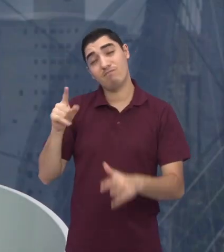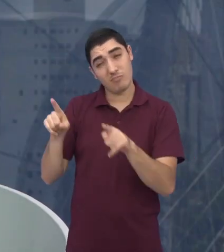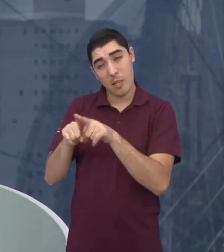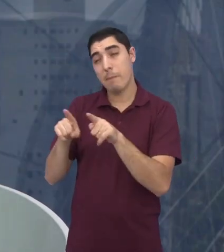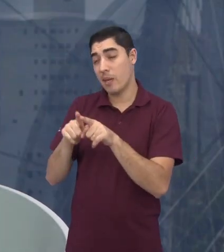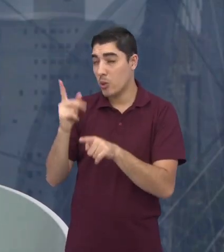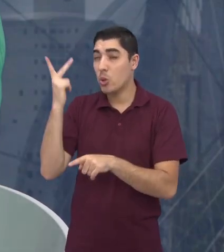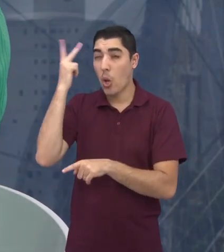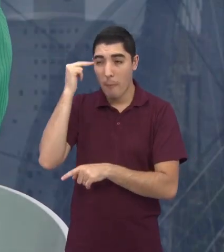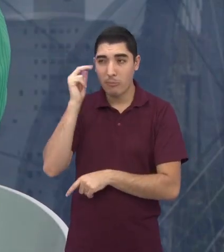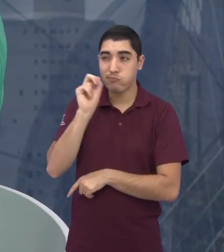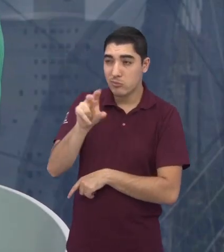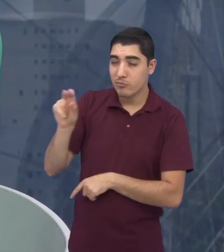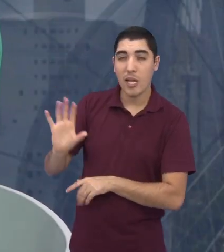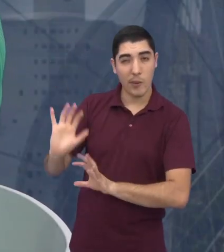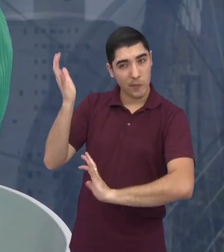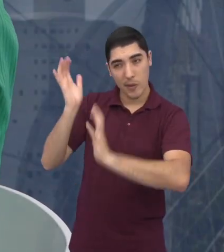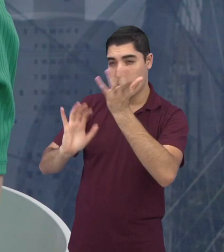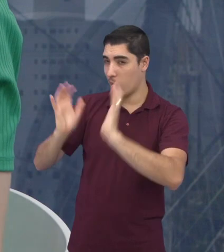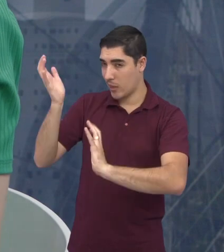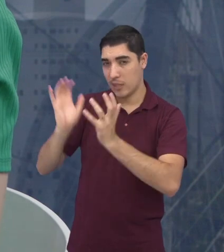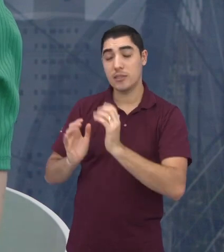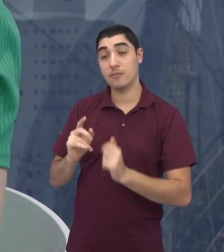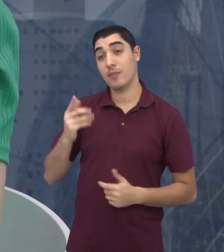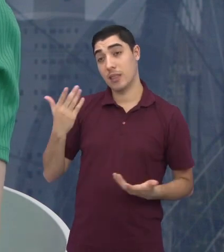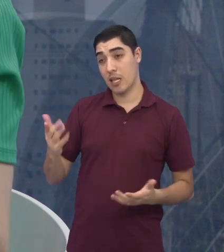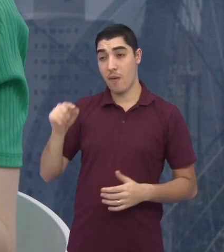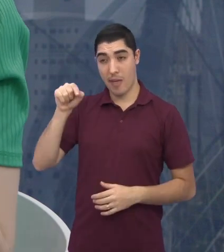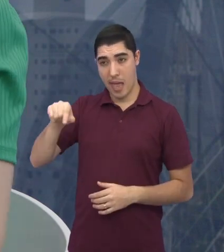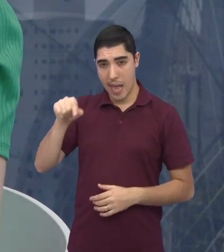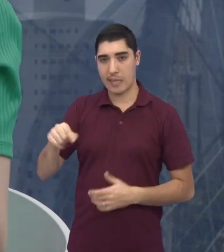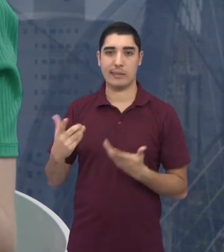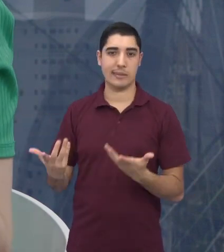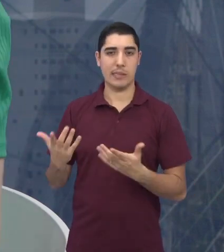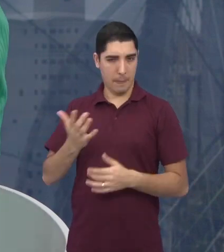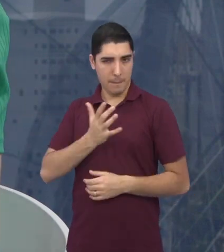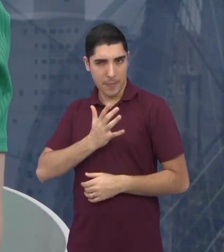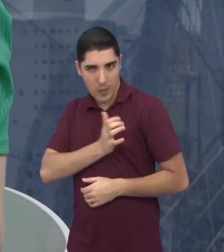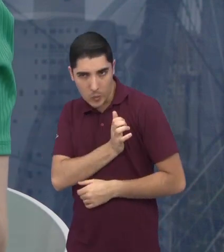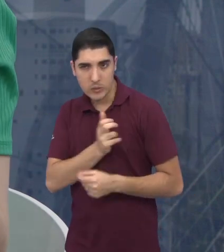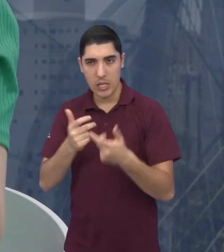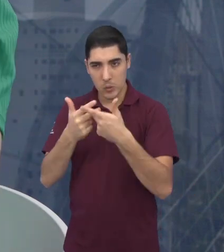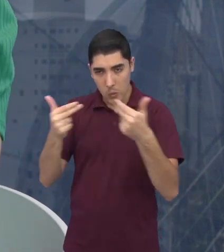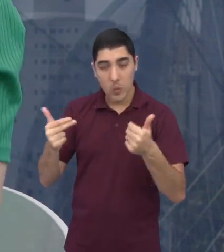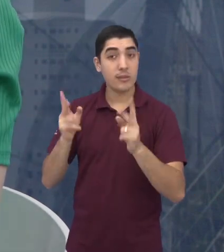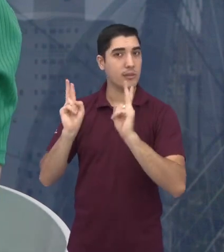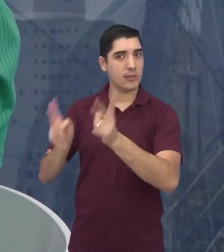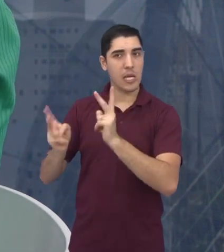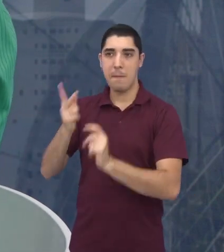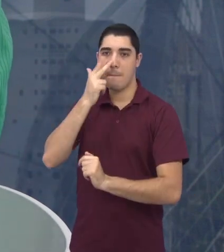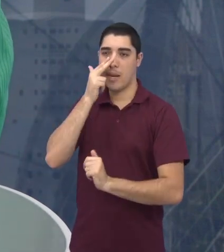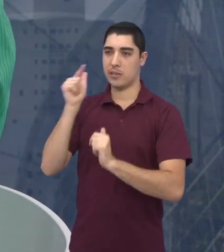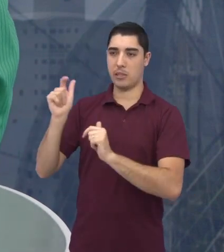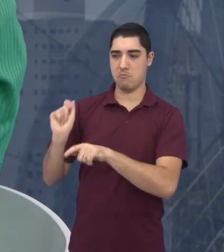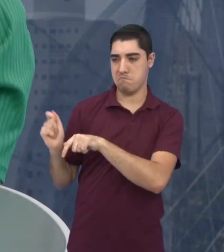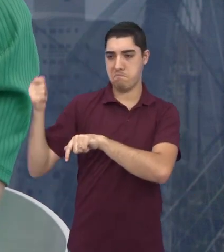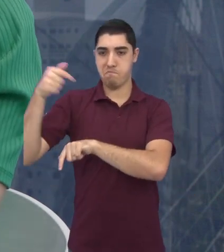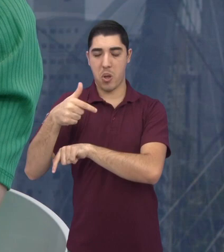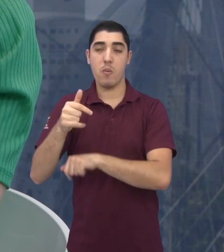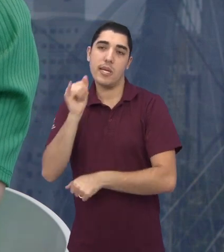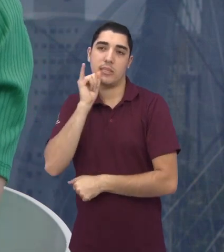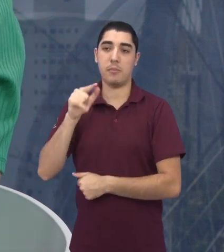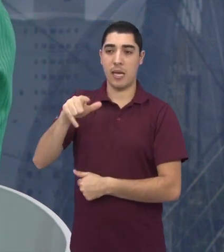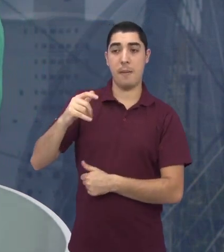comum também, e a gente pode pensar que esse estigma, esses rótulos, esses preconceitos, eles se sobrepõem. Então tem a